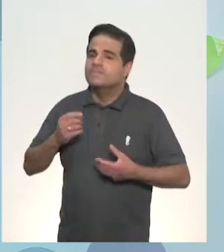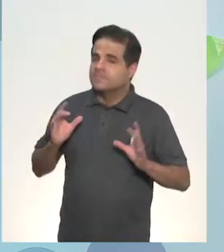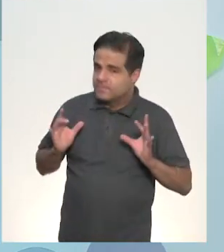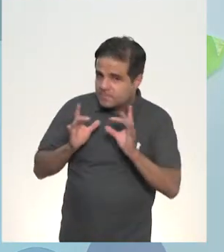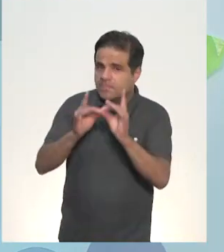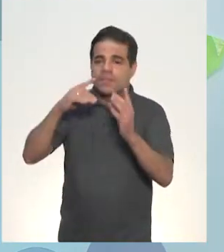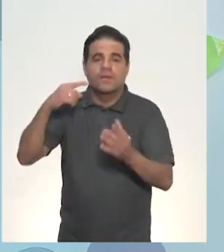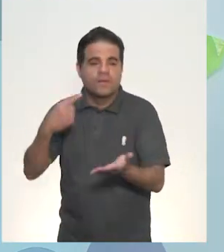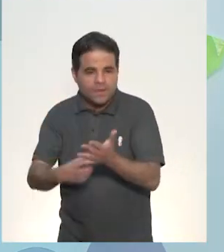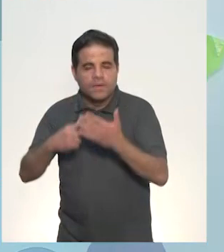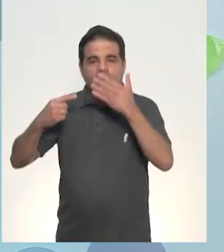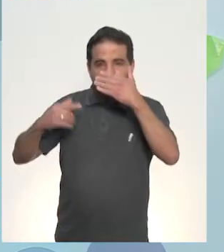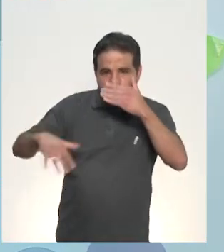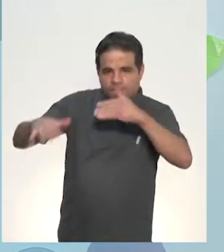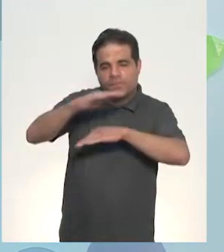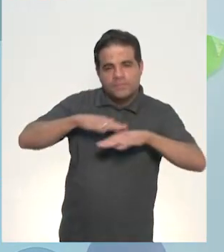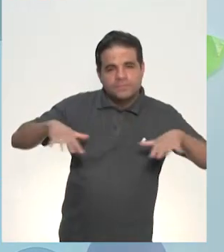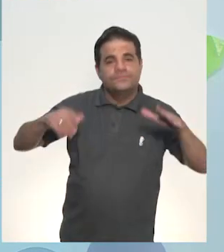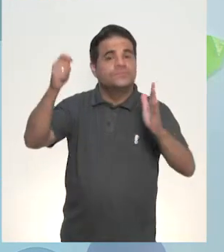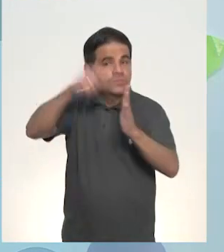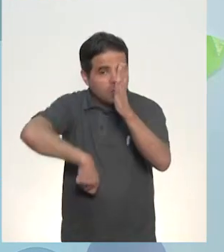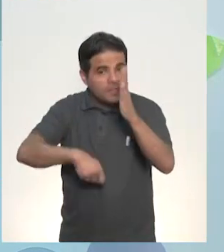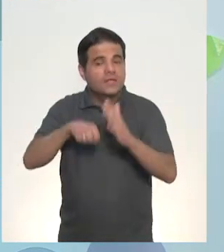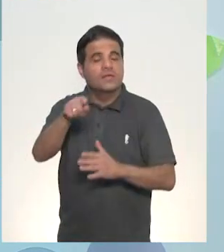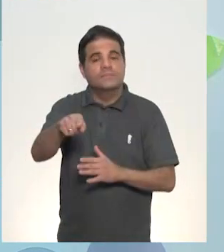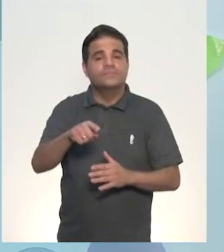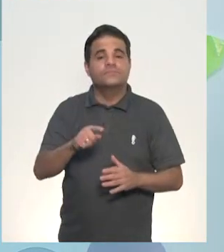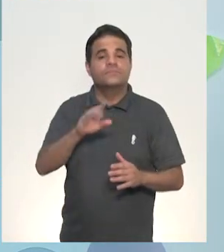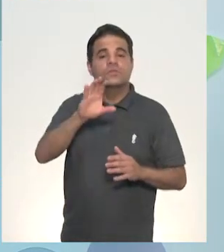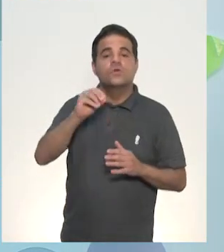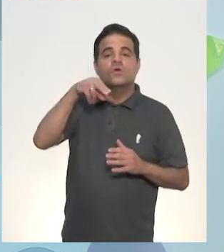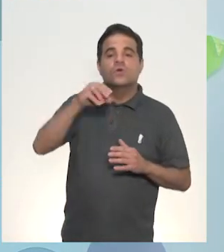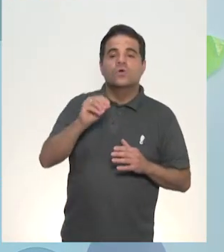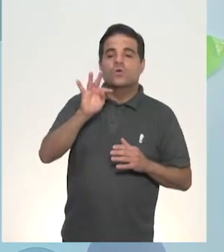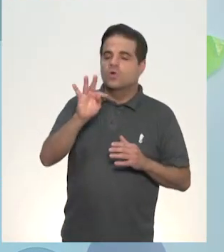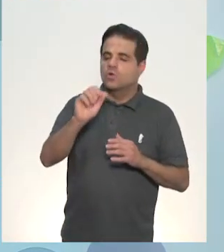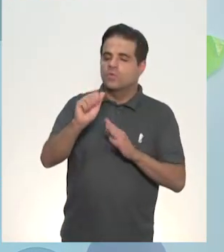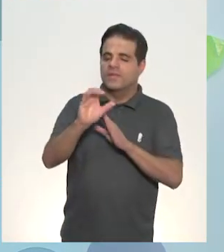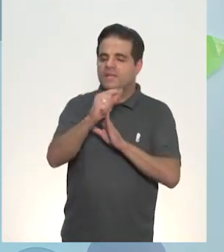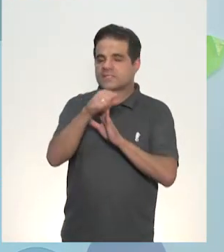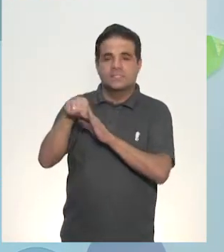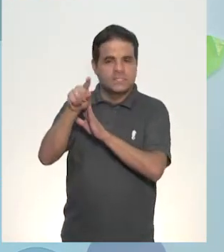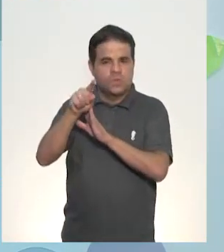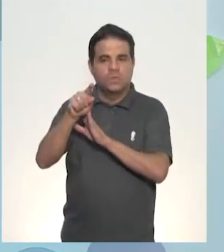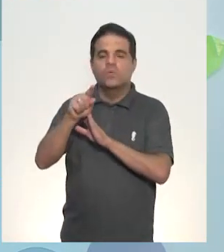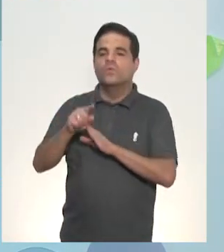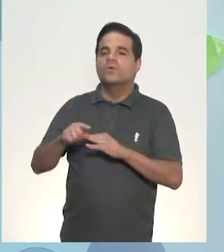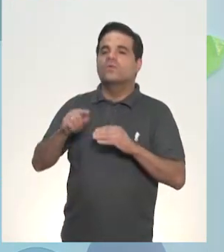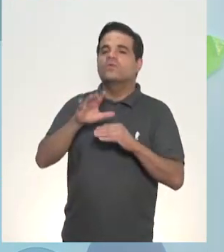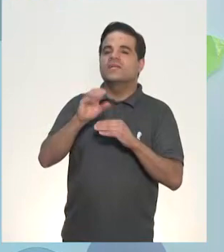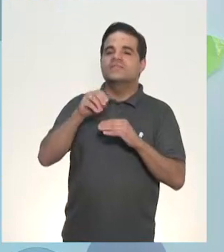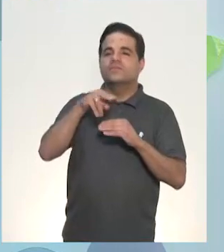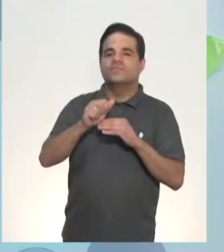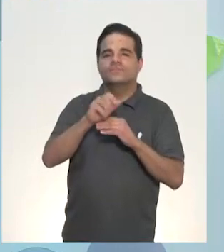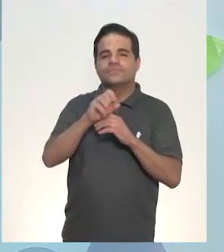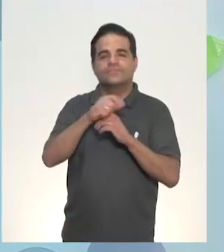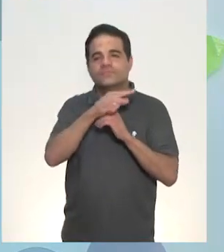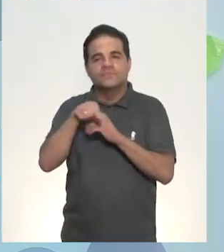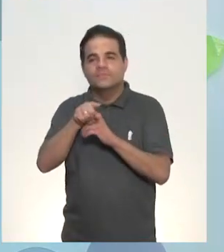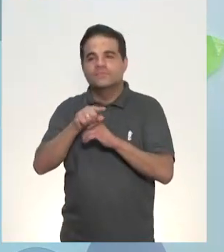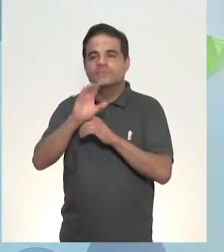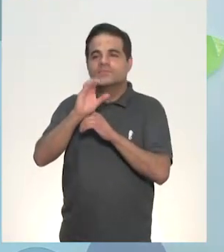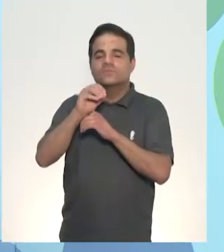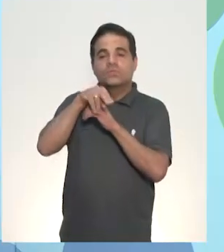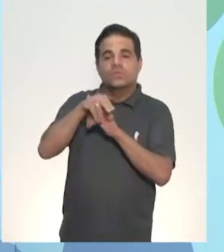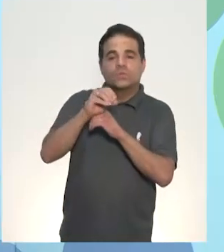conotação, tá? Anota aí. Conotação. Depois pesquisa mais, pesquisa depois, tá bom? Pesquisa. Mas conotação, Vou